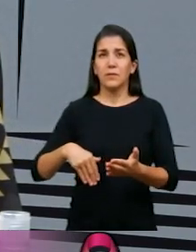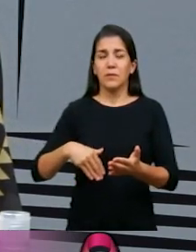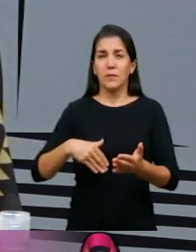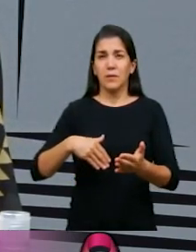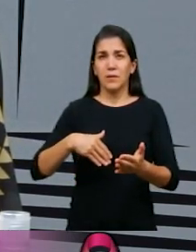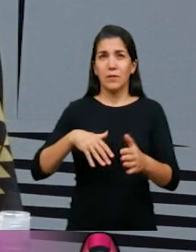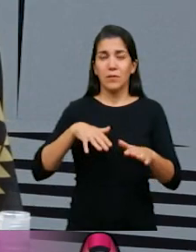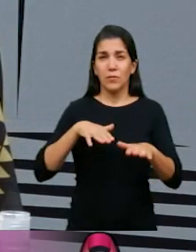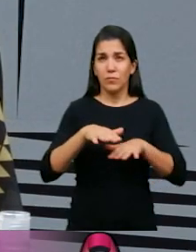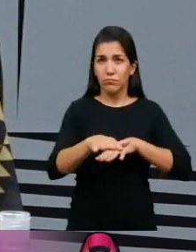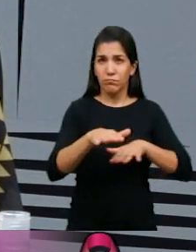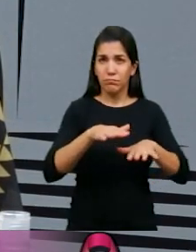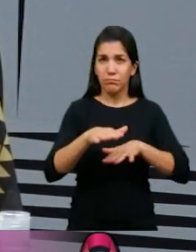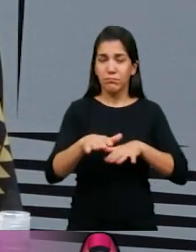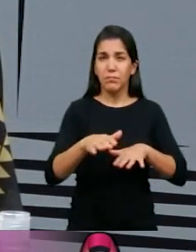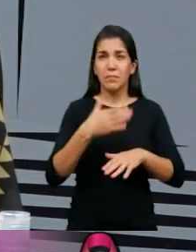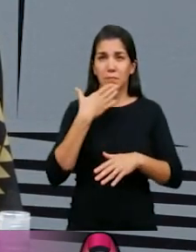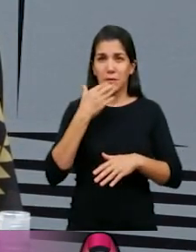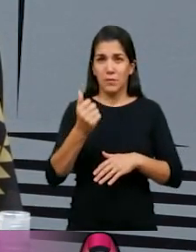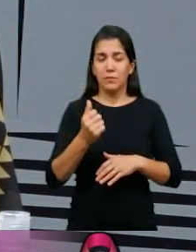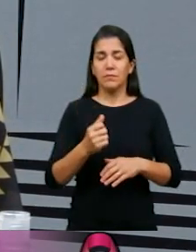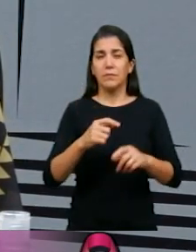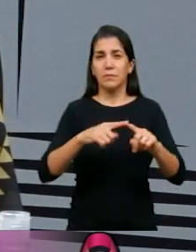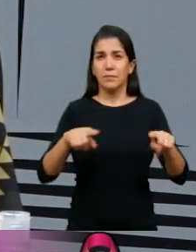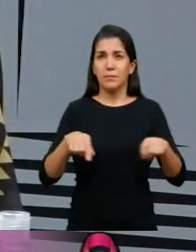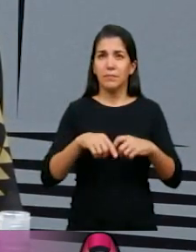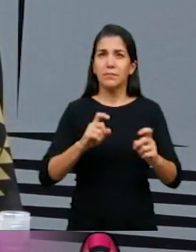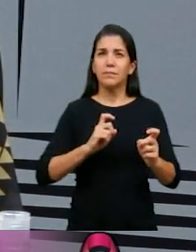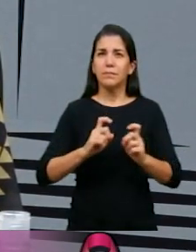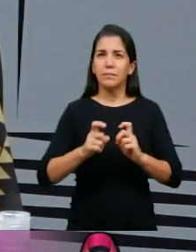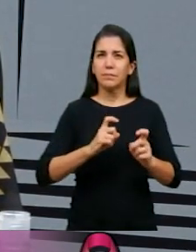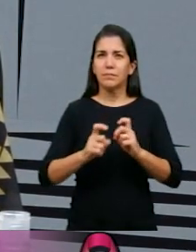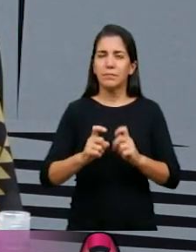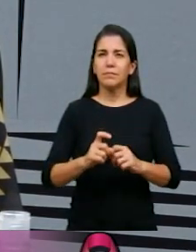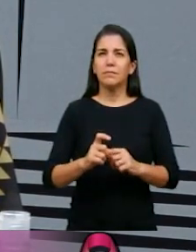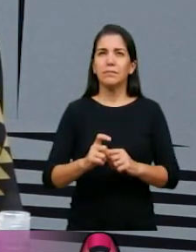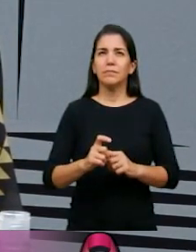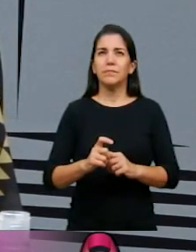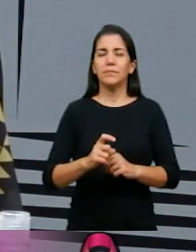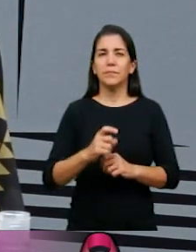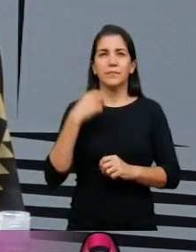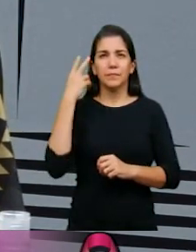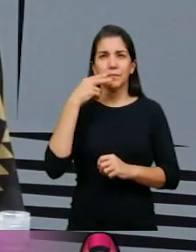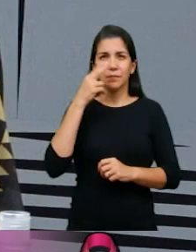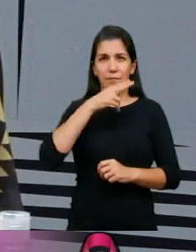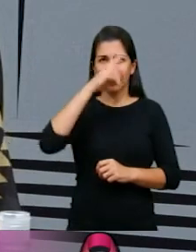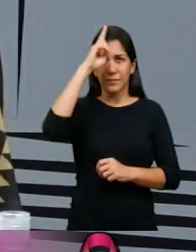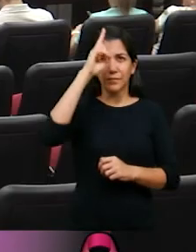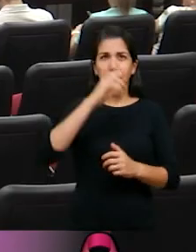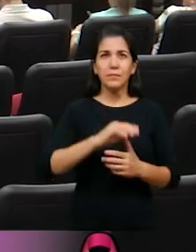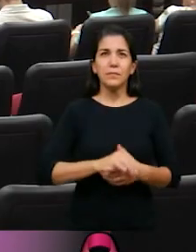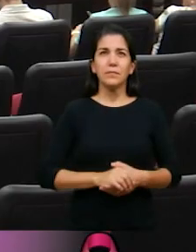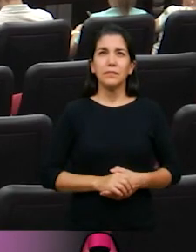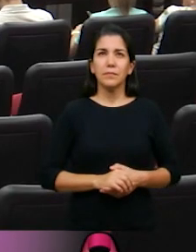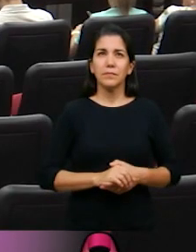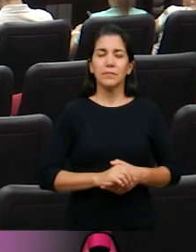no local. Sala das Sessões, 26 de outubro de 2023. Nelsinho Bombeiro, vereador PV.